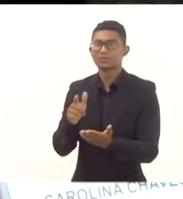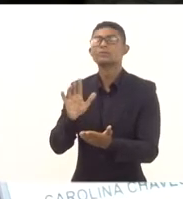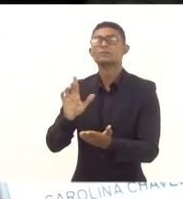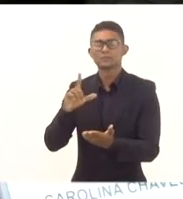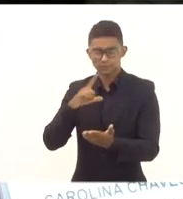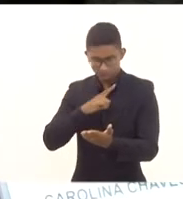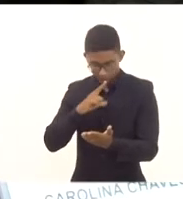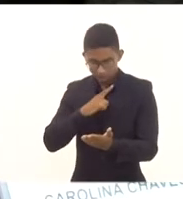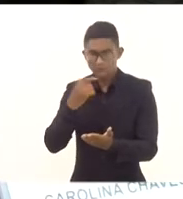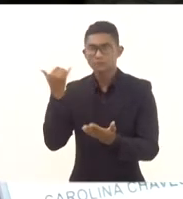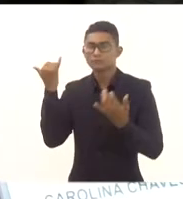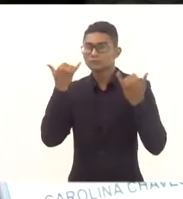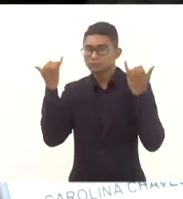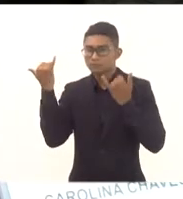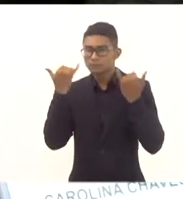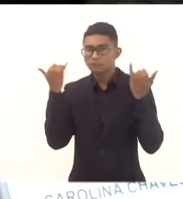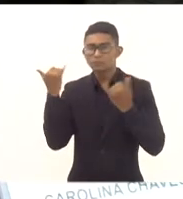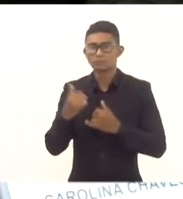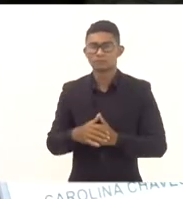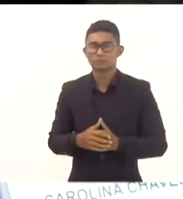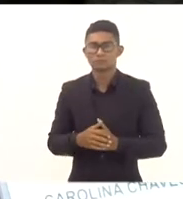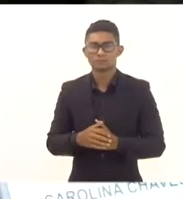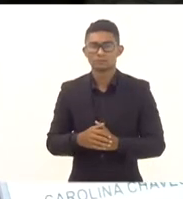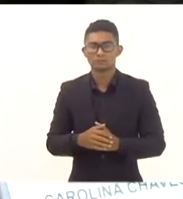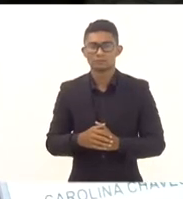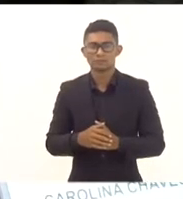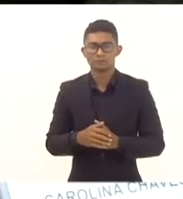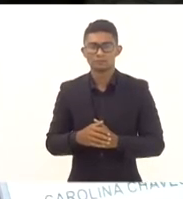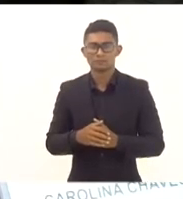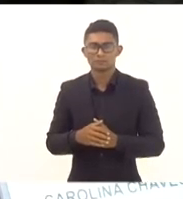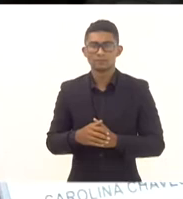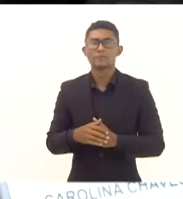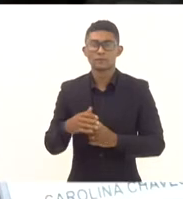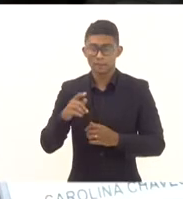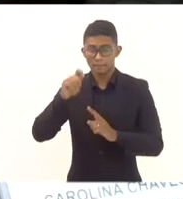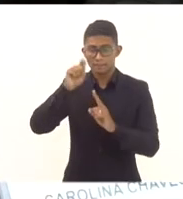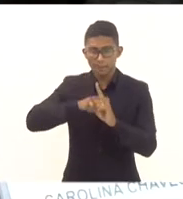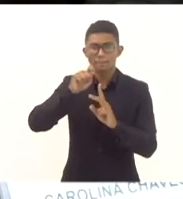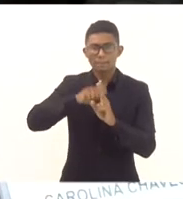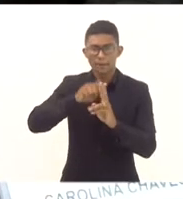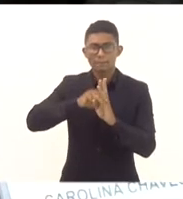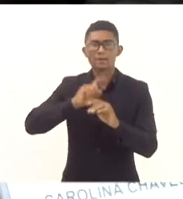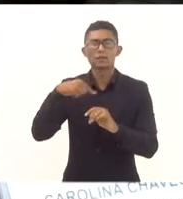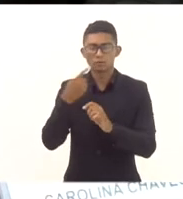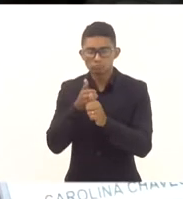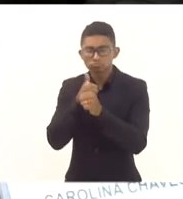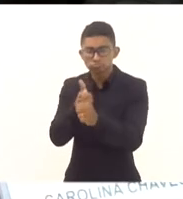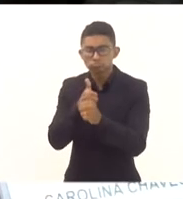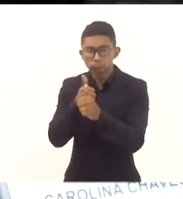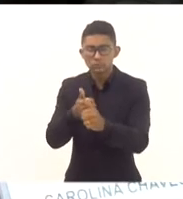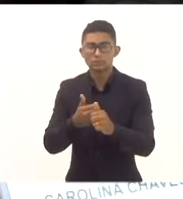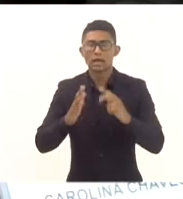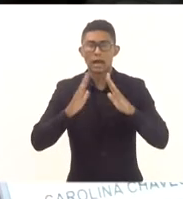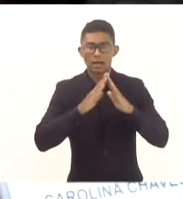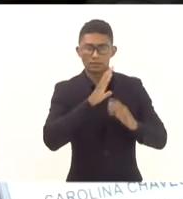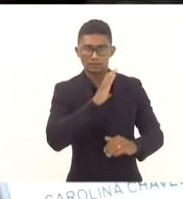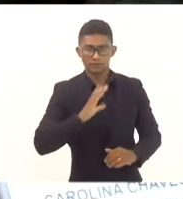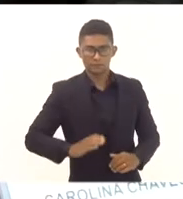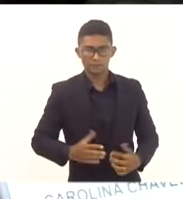cidade a gente dispõe desse dado a gente faz um acompanhamento mensal né A Casa Civil EA Secretaria de Assistência